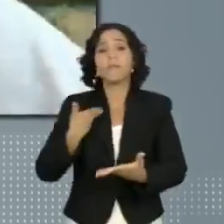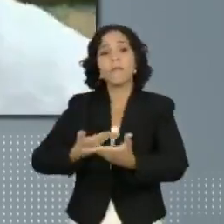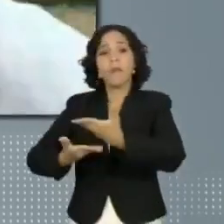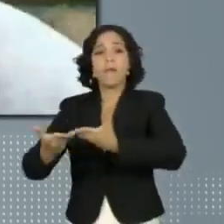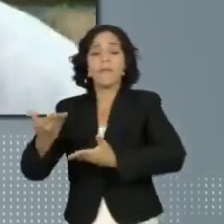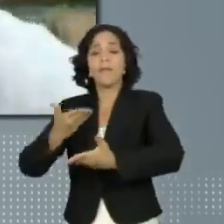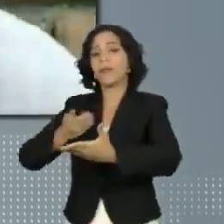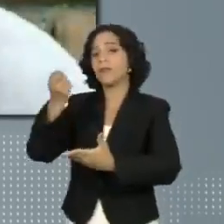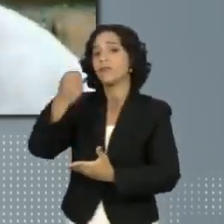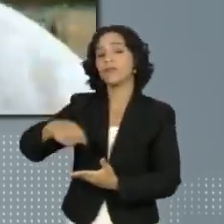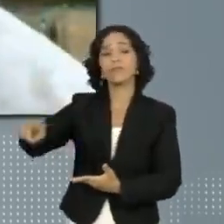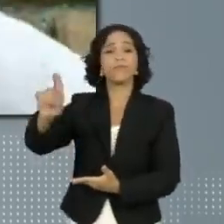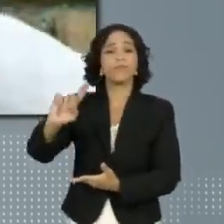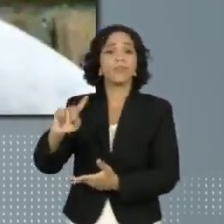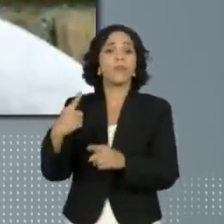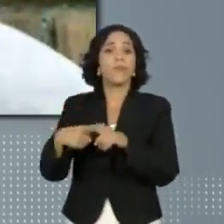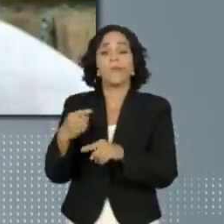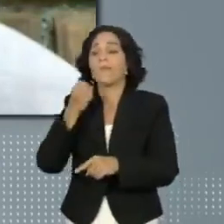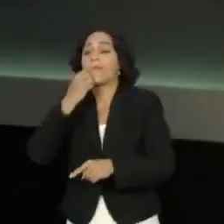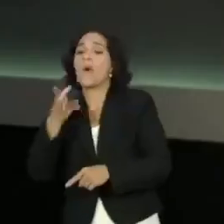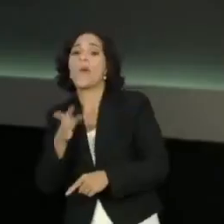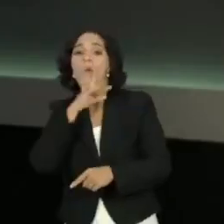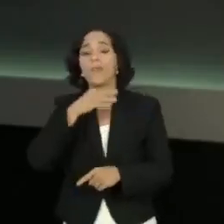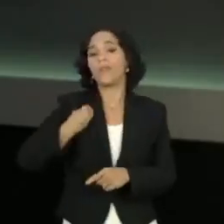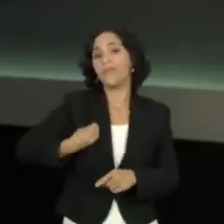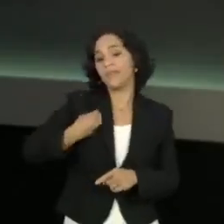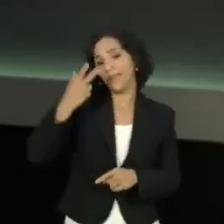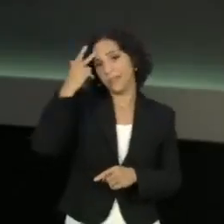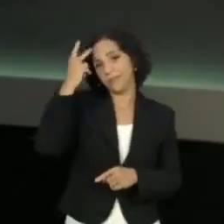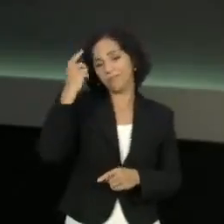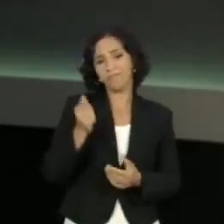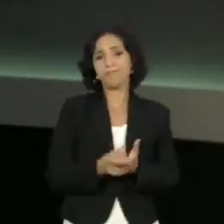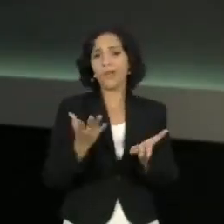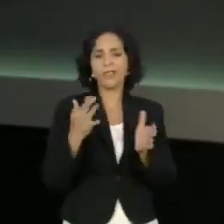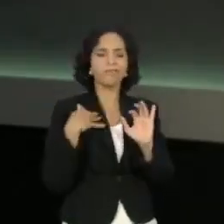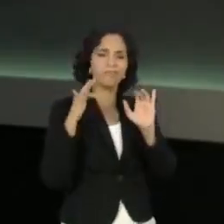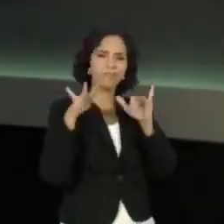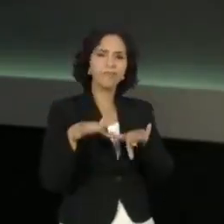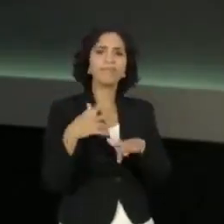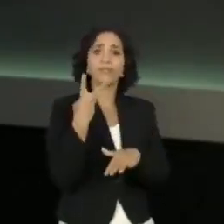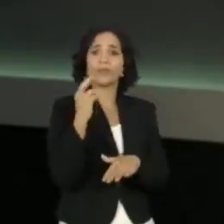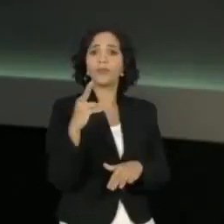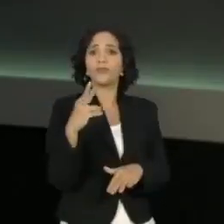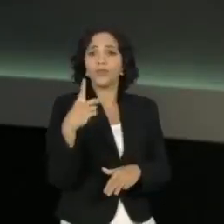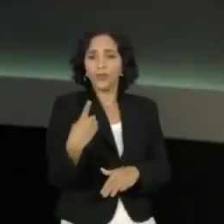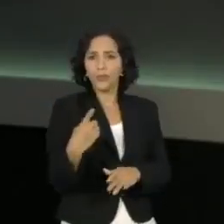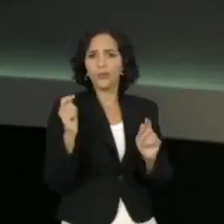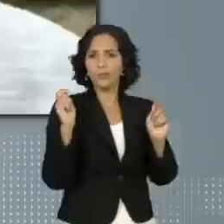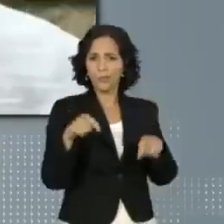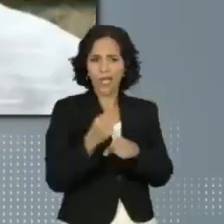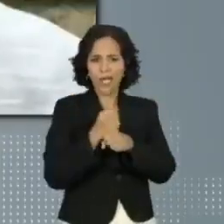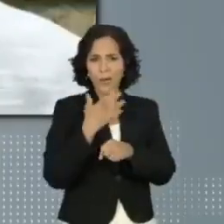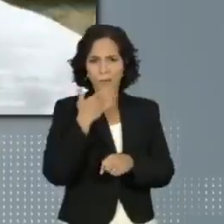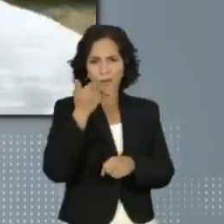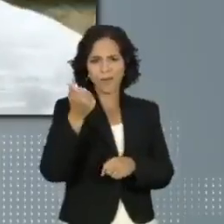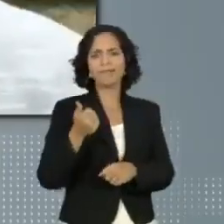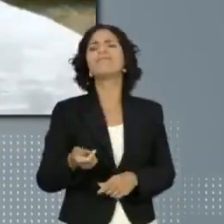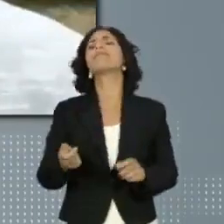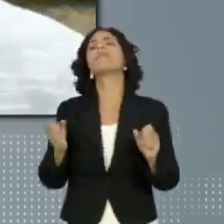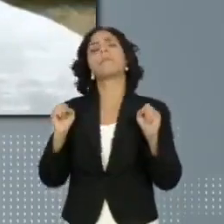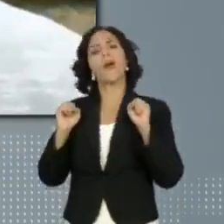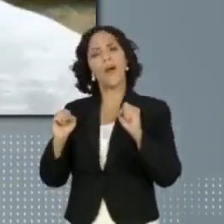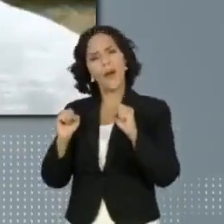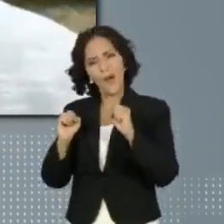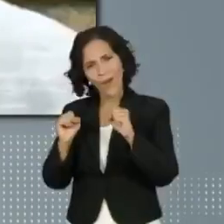né? E nem compartilhar os nossos bons e maus momentos. Para terminar, Christian, 2021 pode ser um ano melhor? Pode